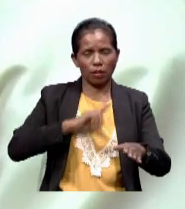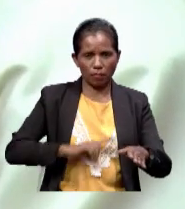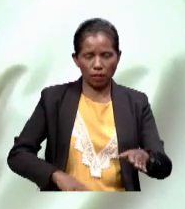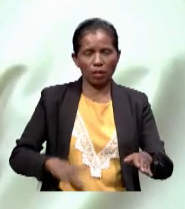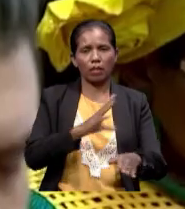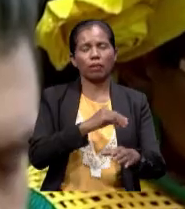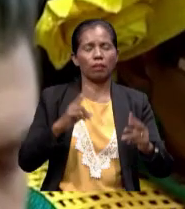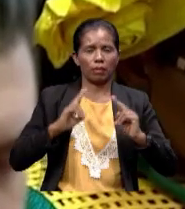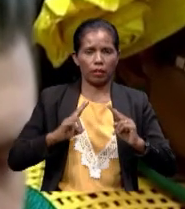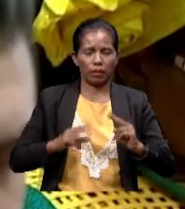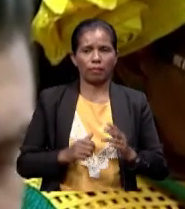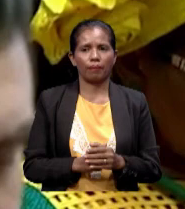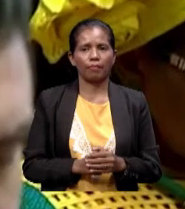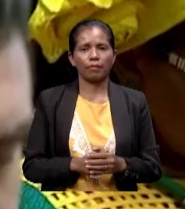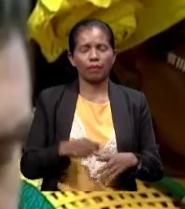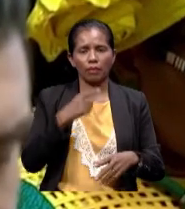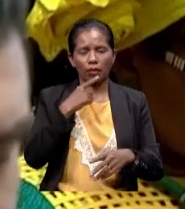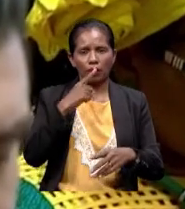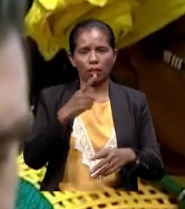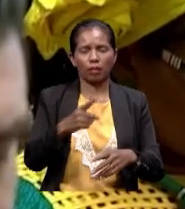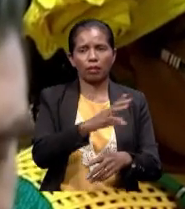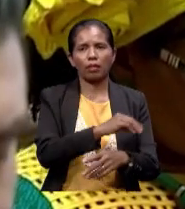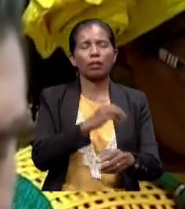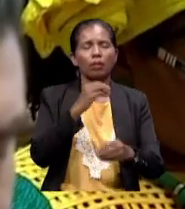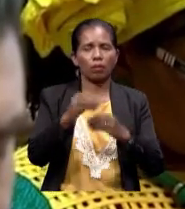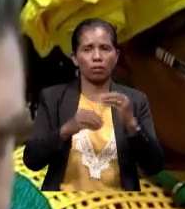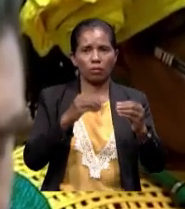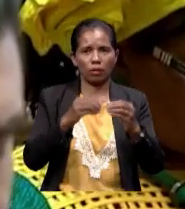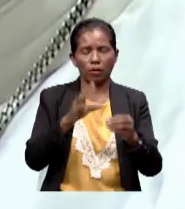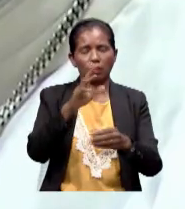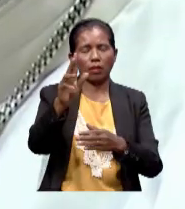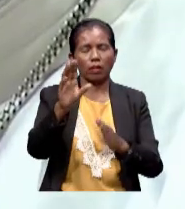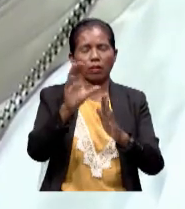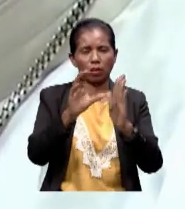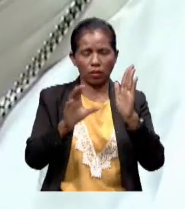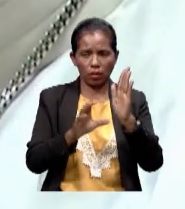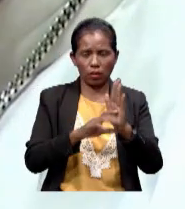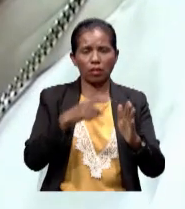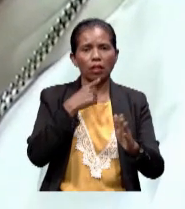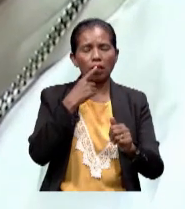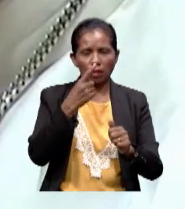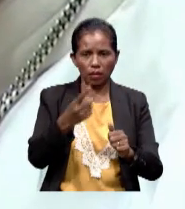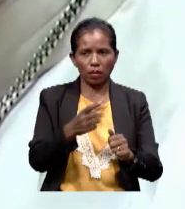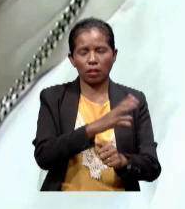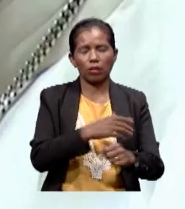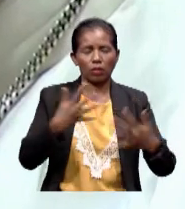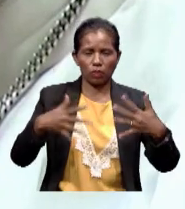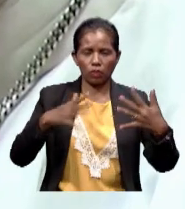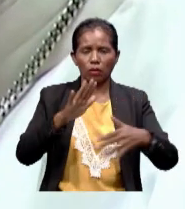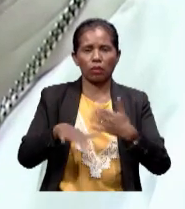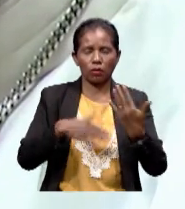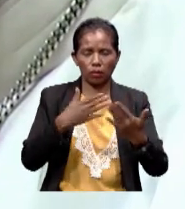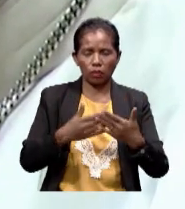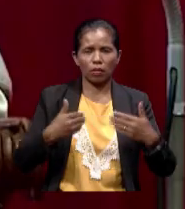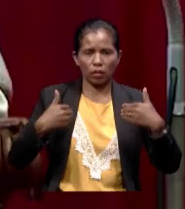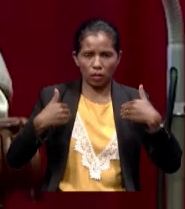malirin. Imediatamente, Papa cita com a Constituição e o Vaticano nebe hateten funu hotu nebe